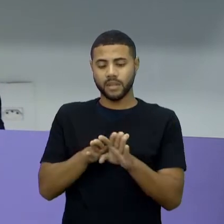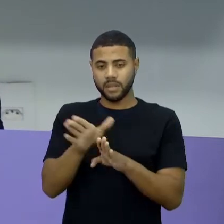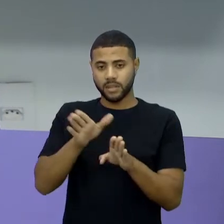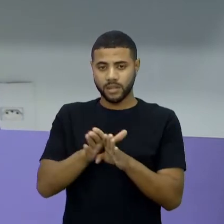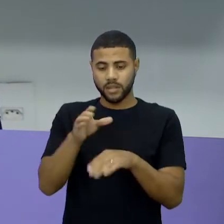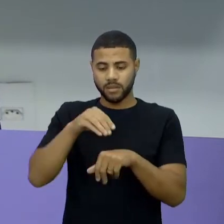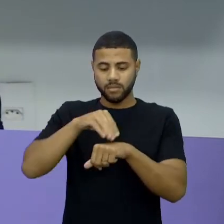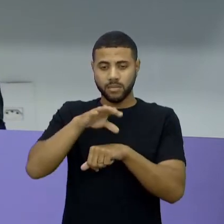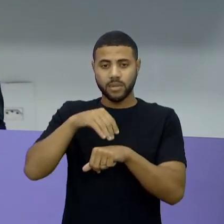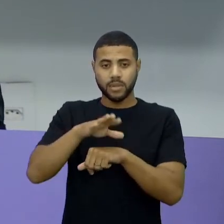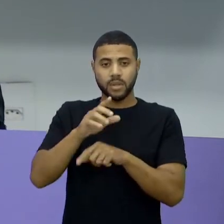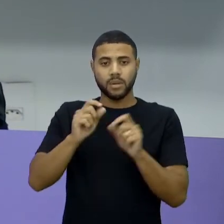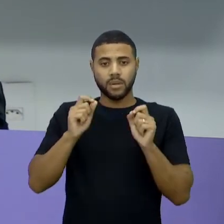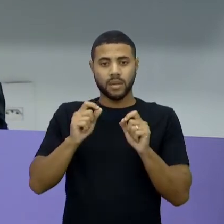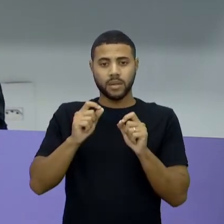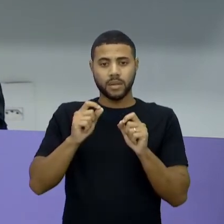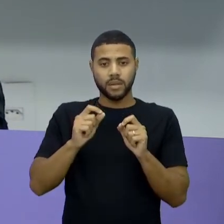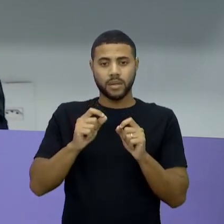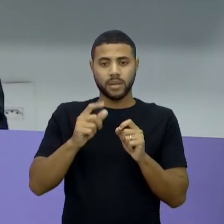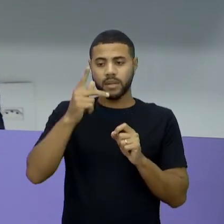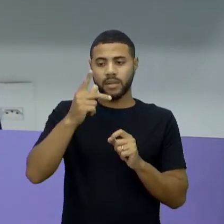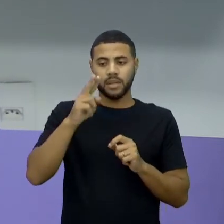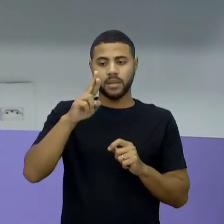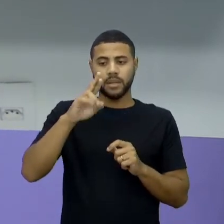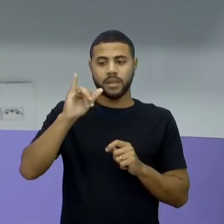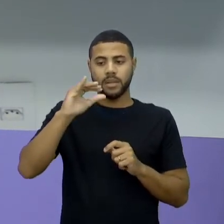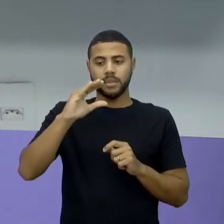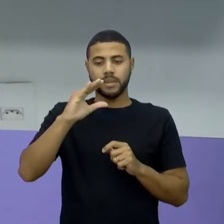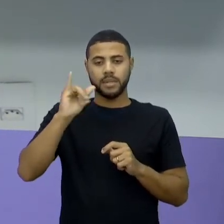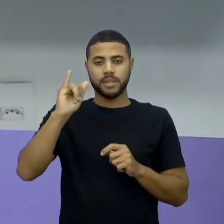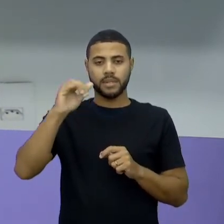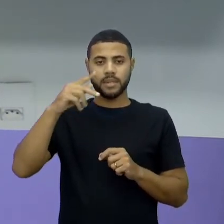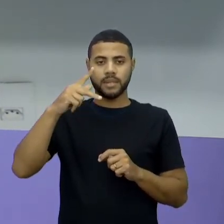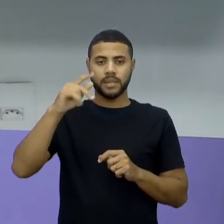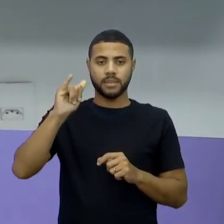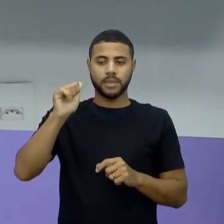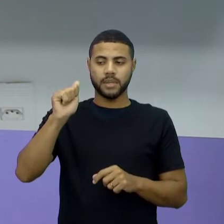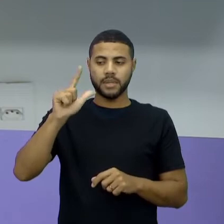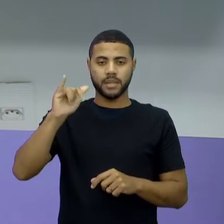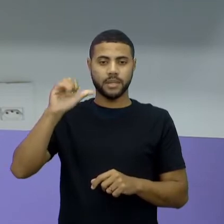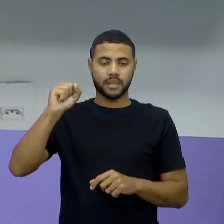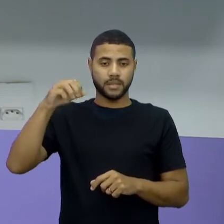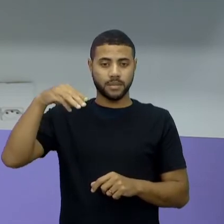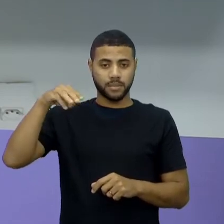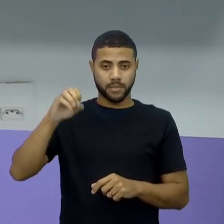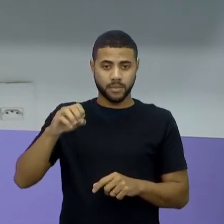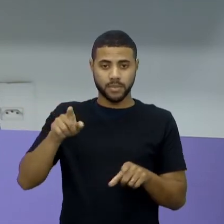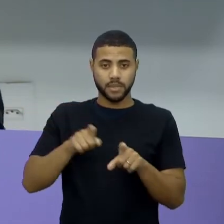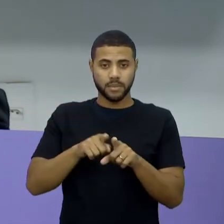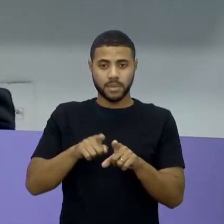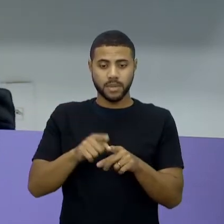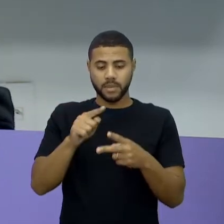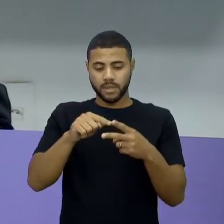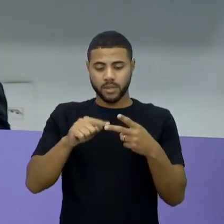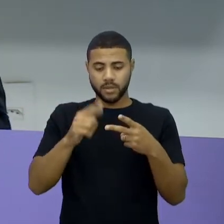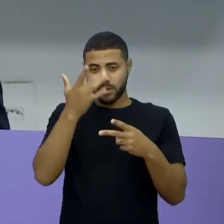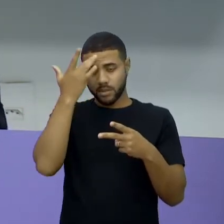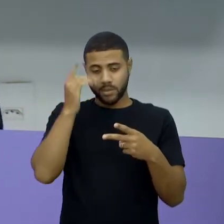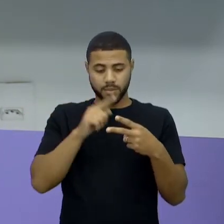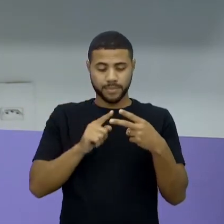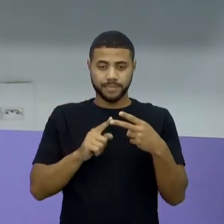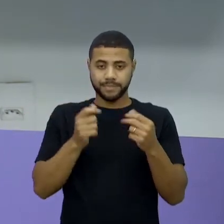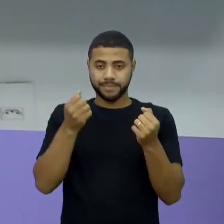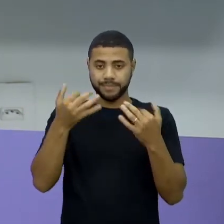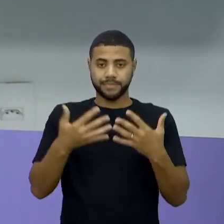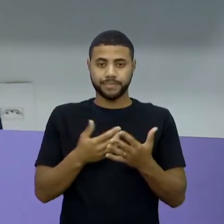norteador, né, chamado principialismo. Então, dizem esses autores, né, o Beauchamp e o Childress, dizem assim para a gente: